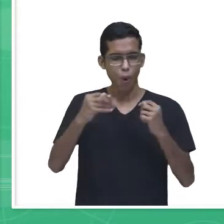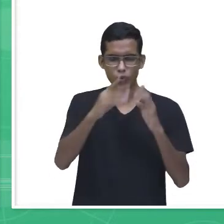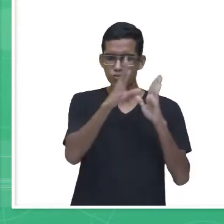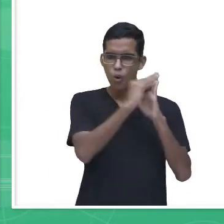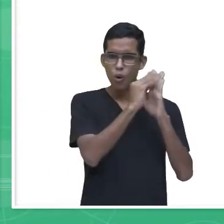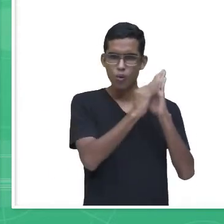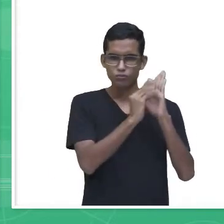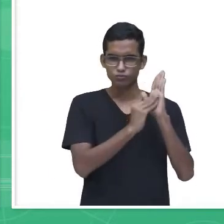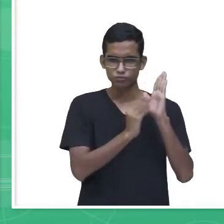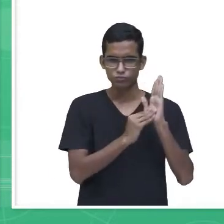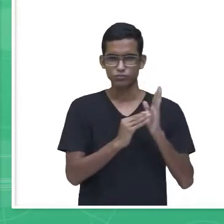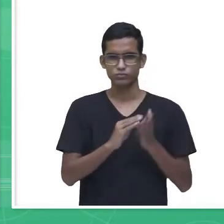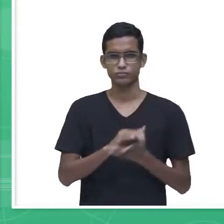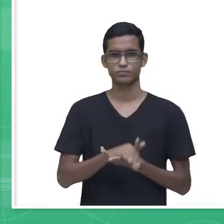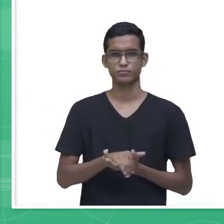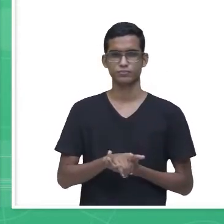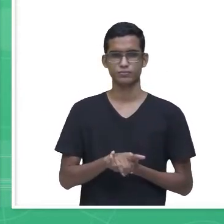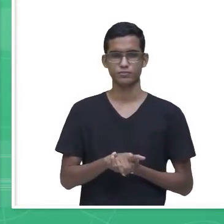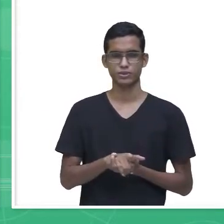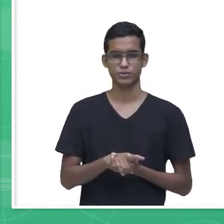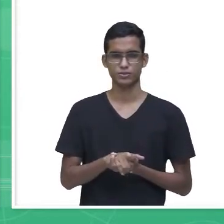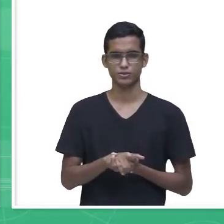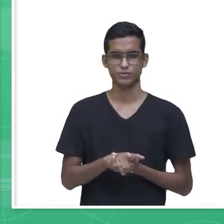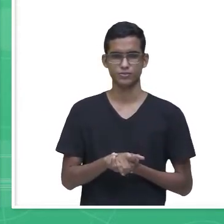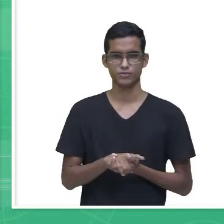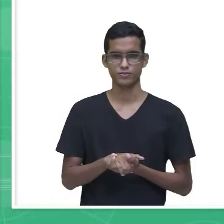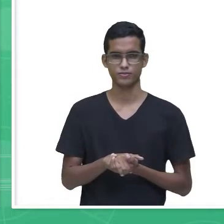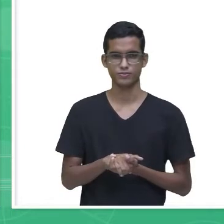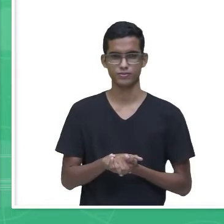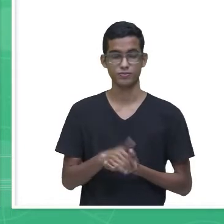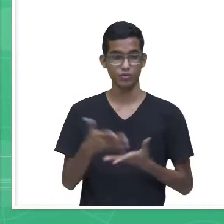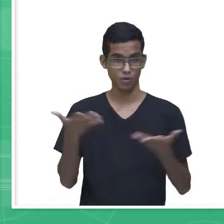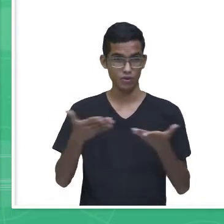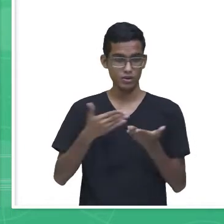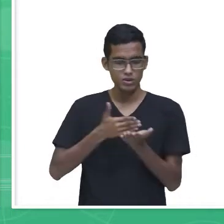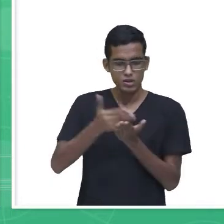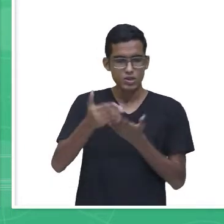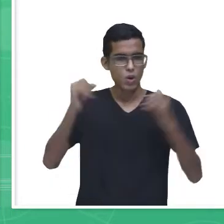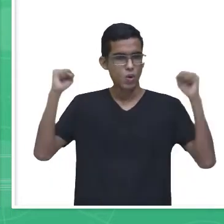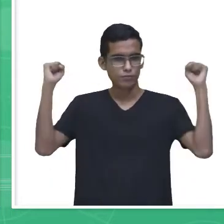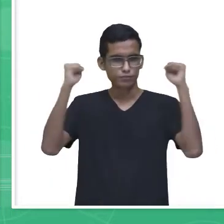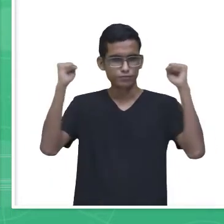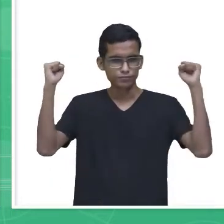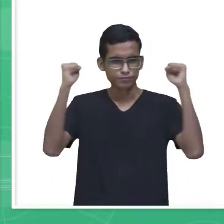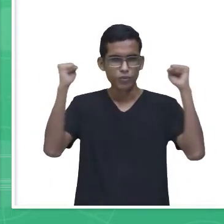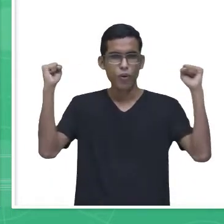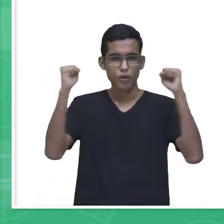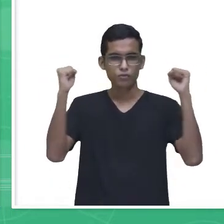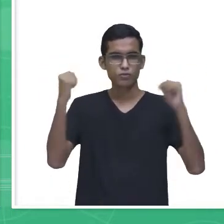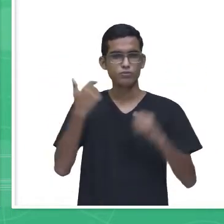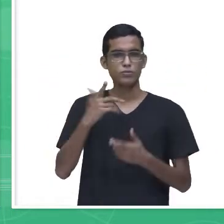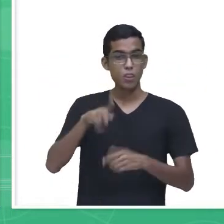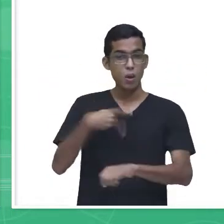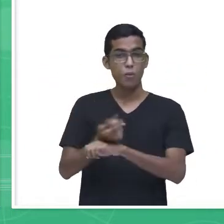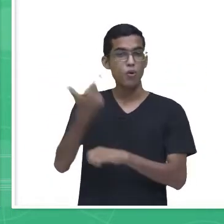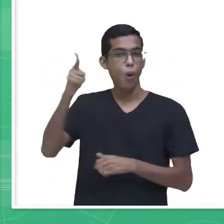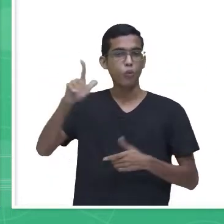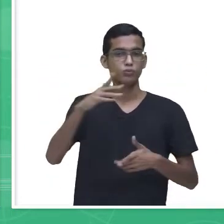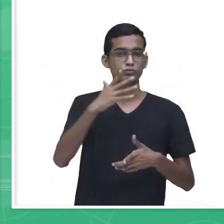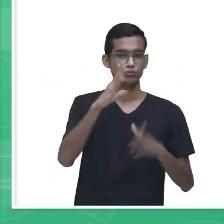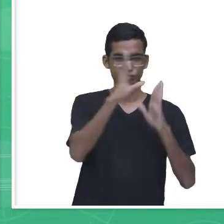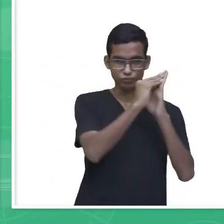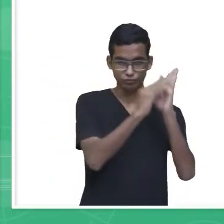conteúdos, ok? Vamos iniciar com a Educação Física e depois vão vir os outros conteúdos, tá bom? E aí